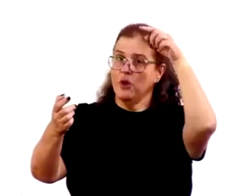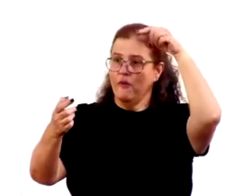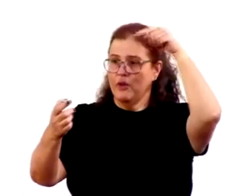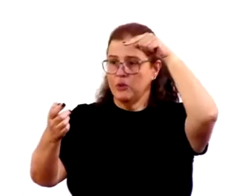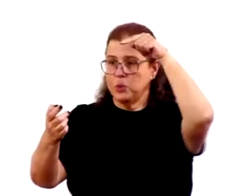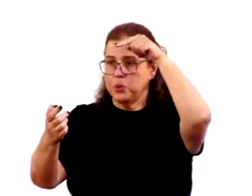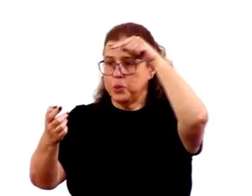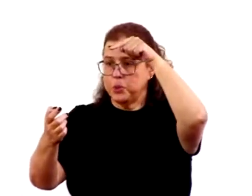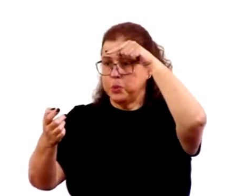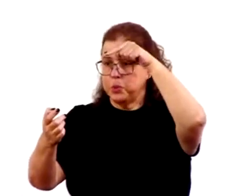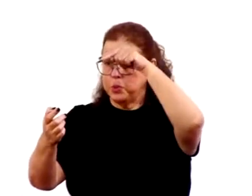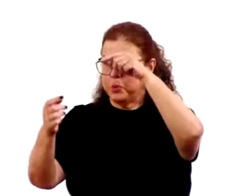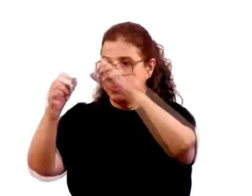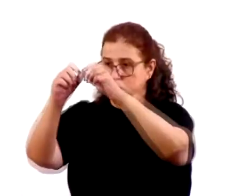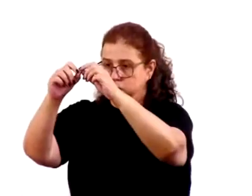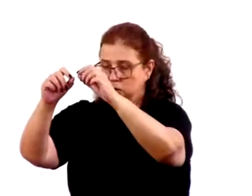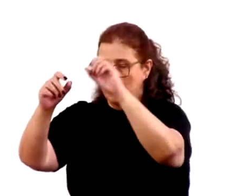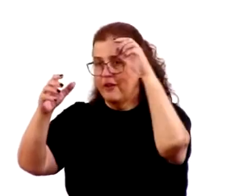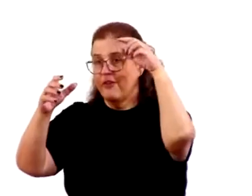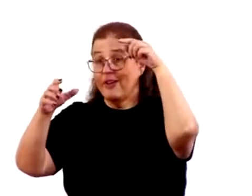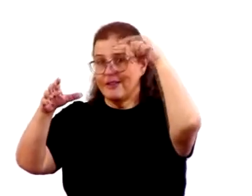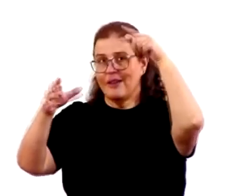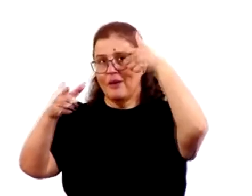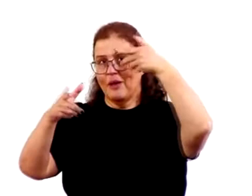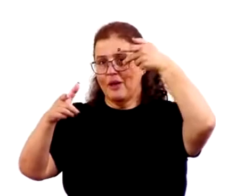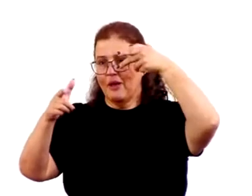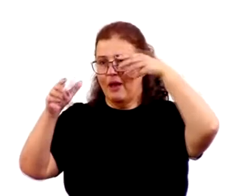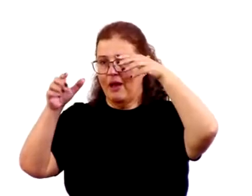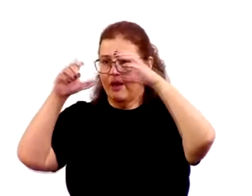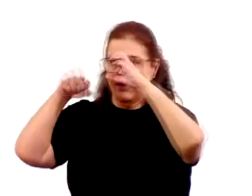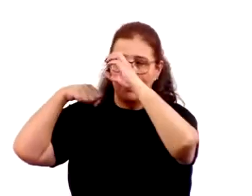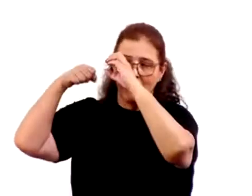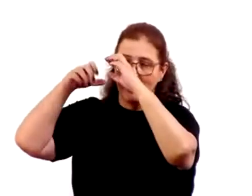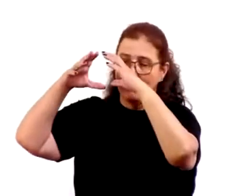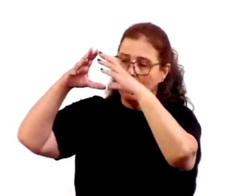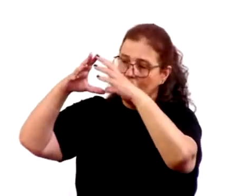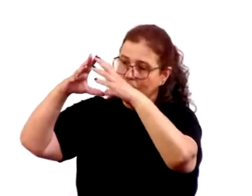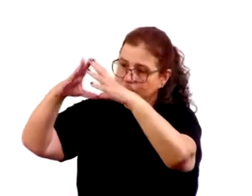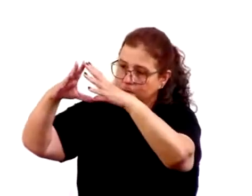depois a igreja menor ainda, e depois nós.